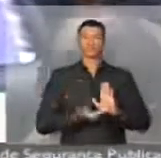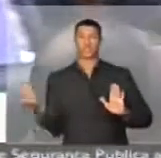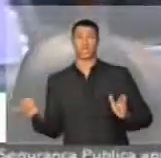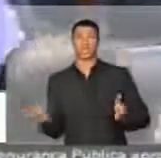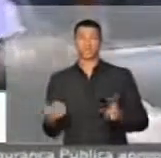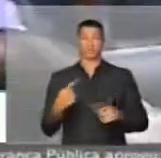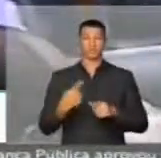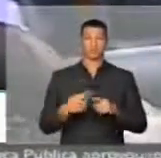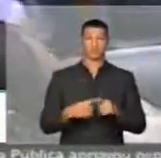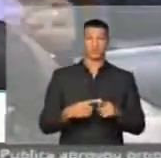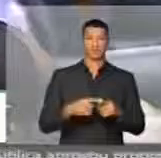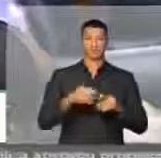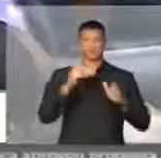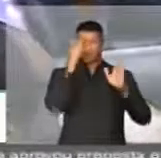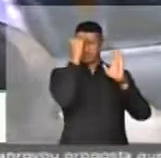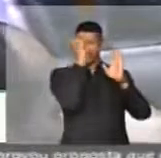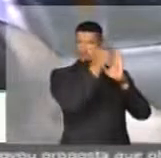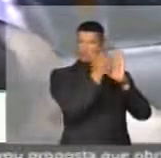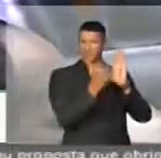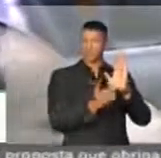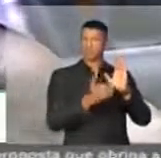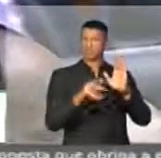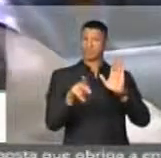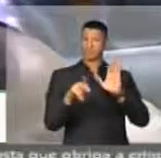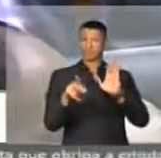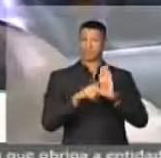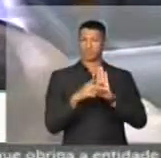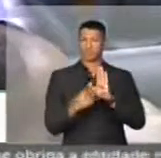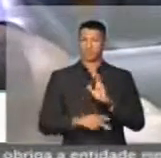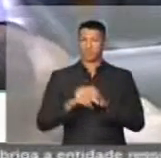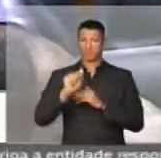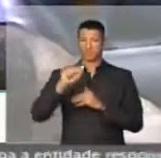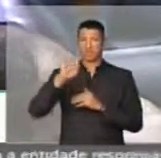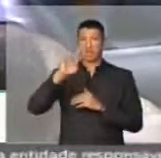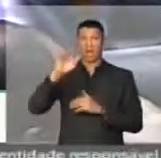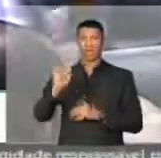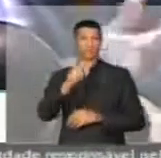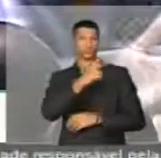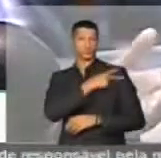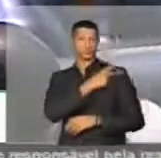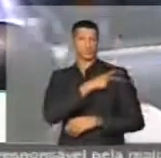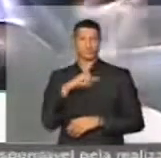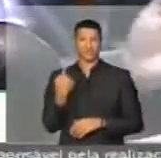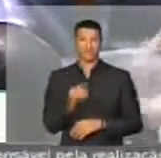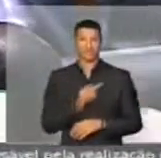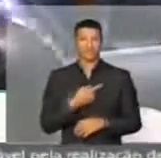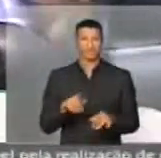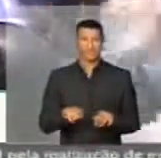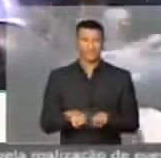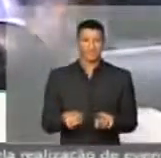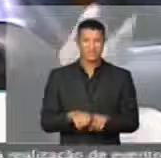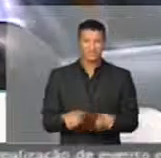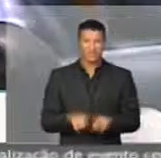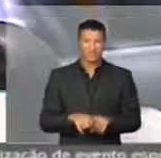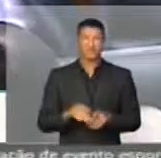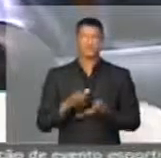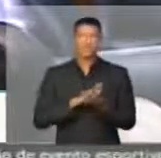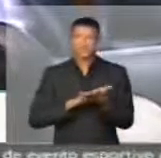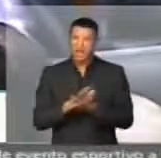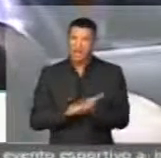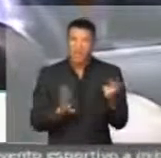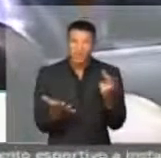porque não cumpriram as determinações da alta chefia. E nós aqui continuarmos como se nada